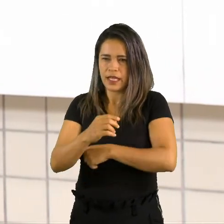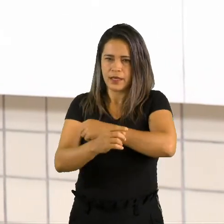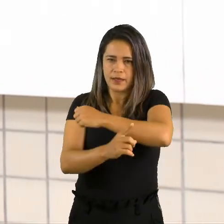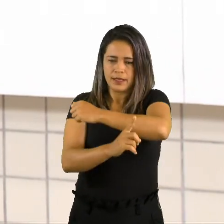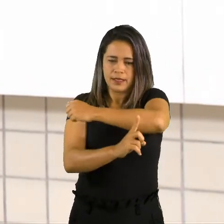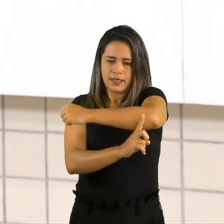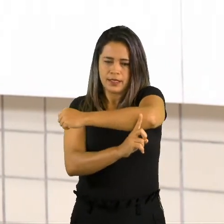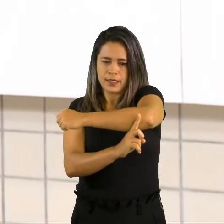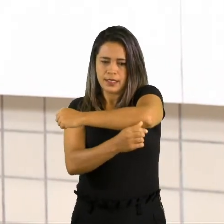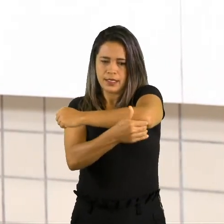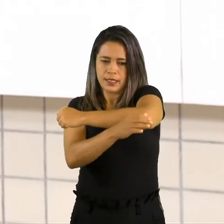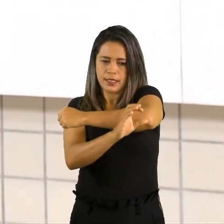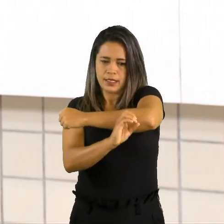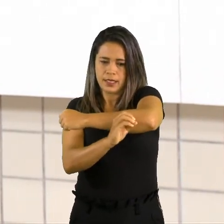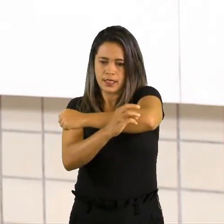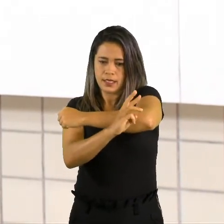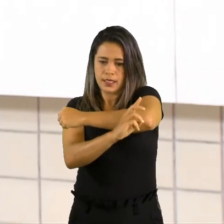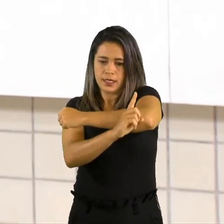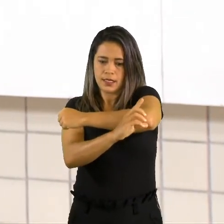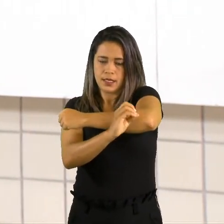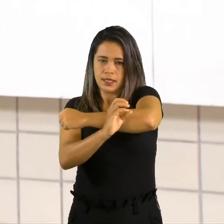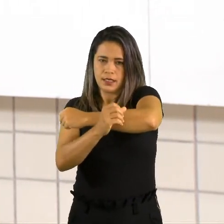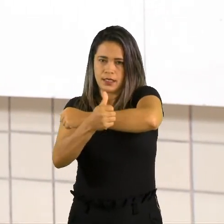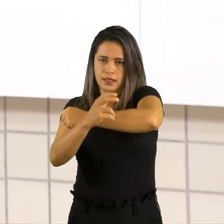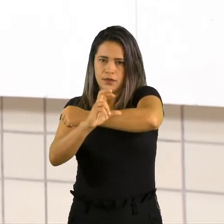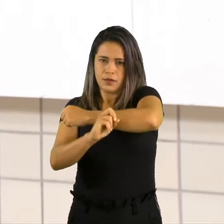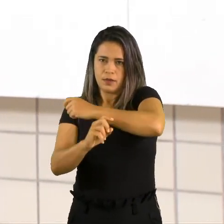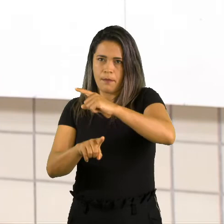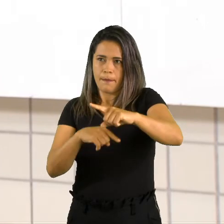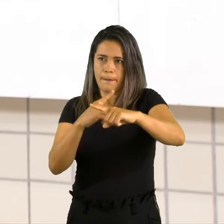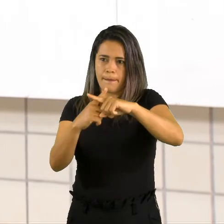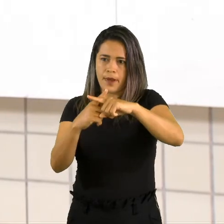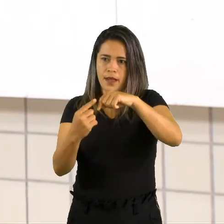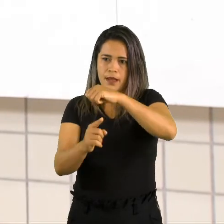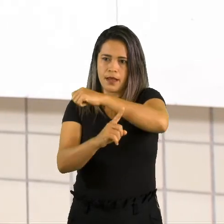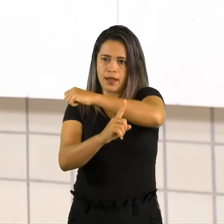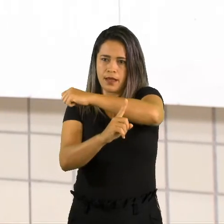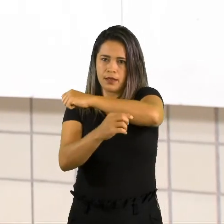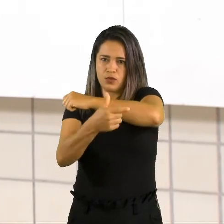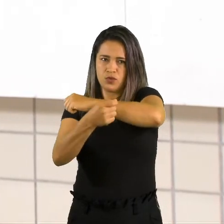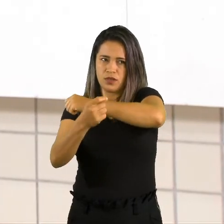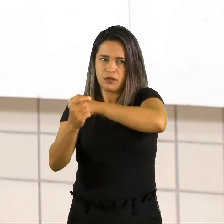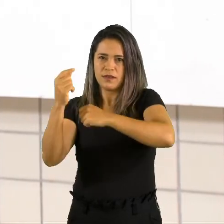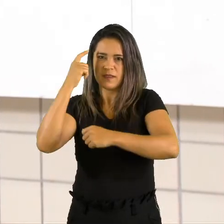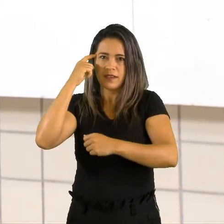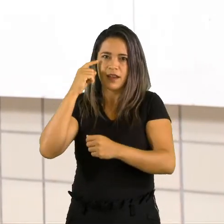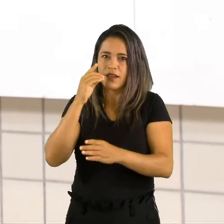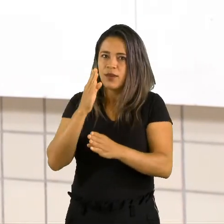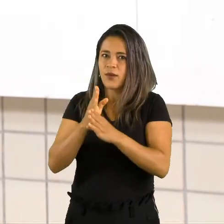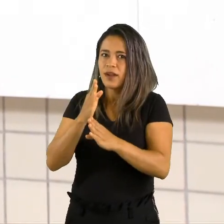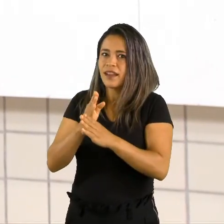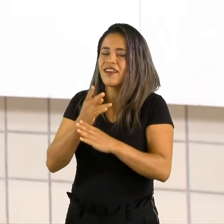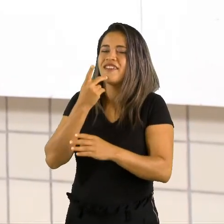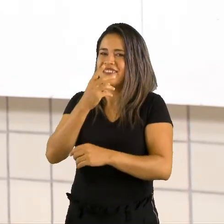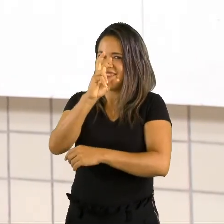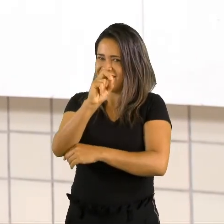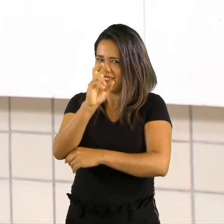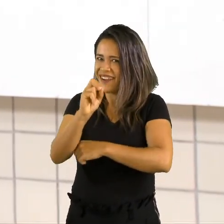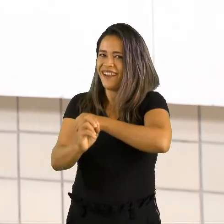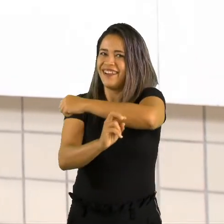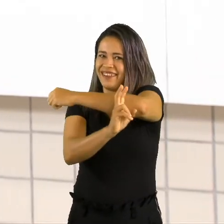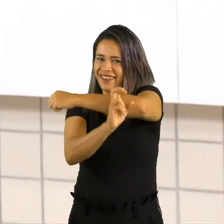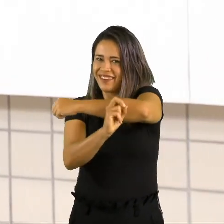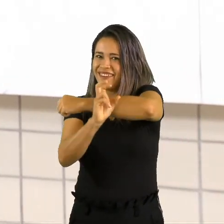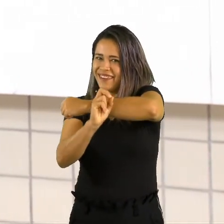150, mais 50, 200, mais 50, 250. Foi de quanto em quanto? Quem falou 50 acertou. De